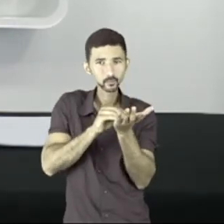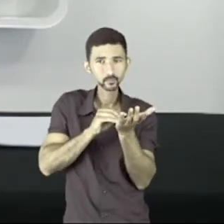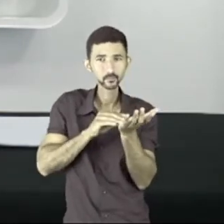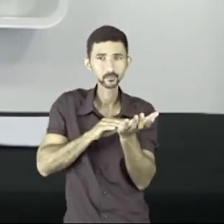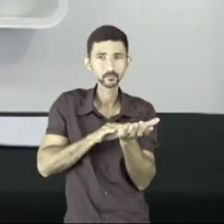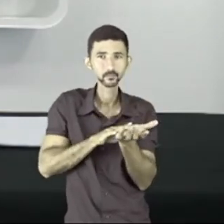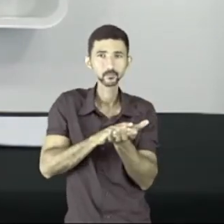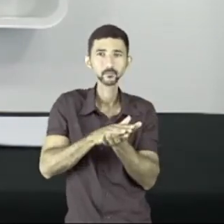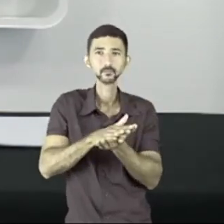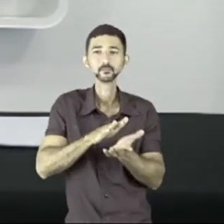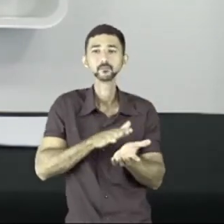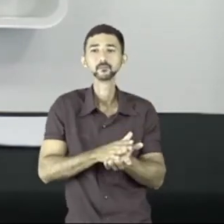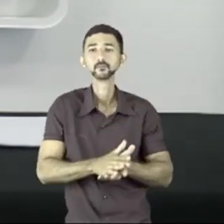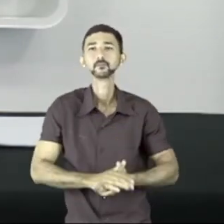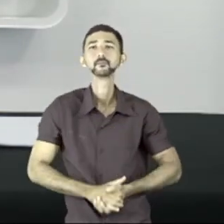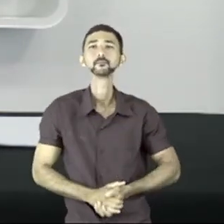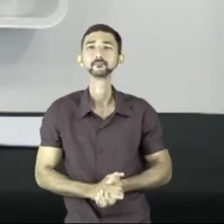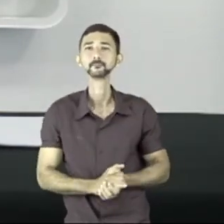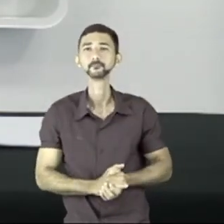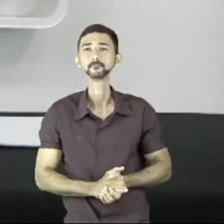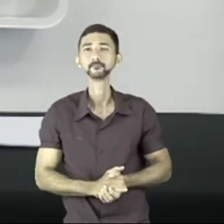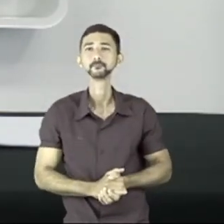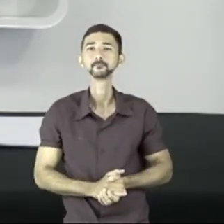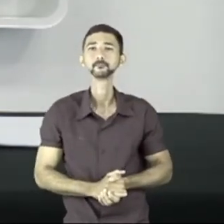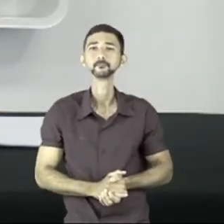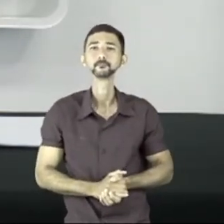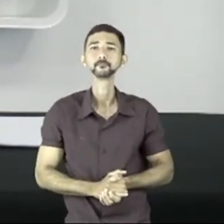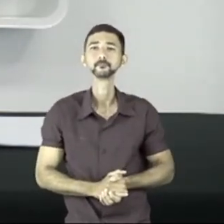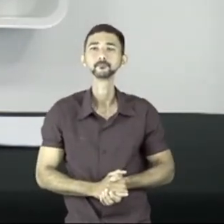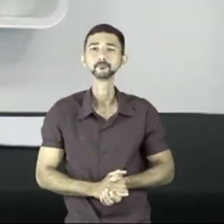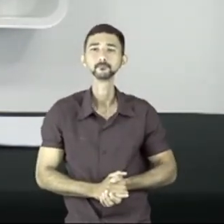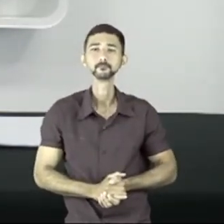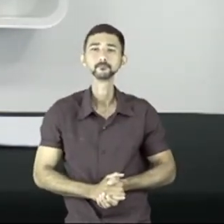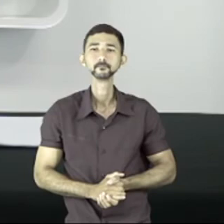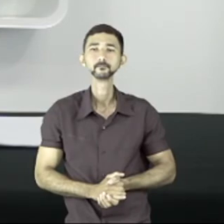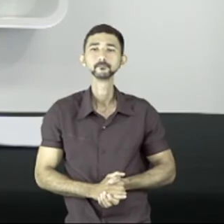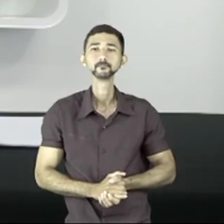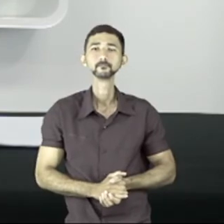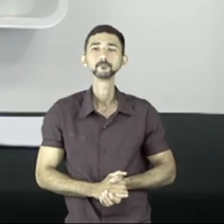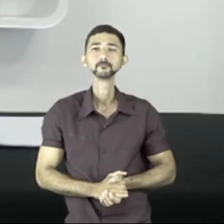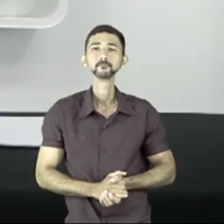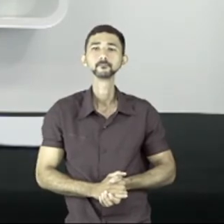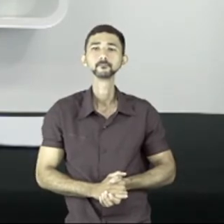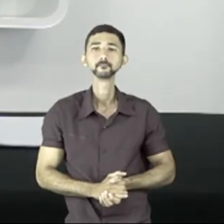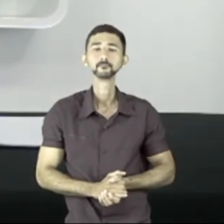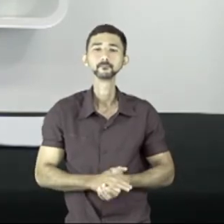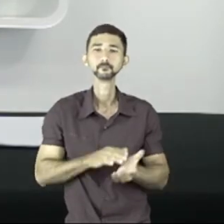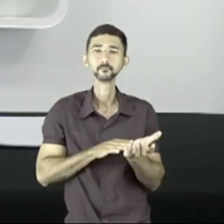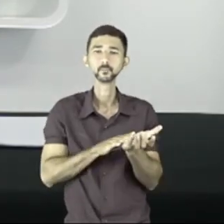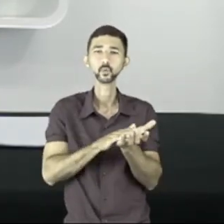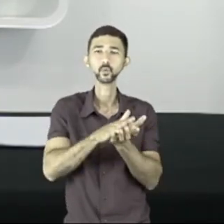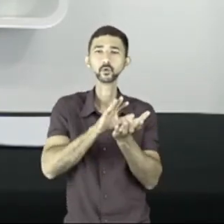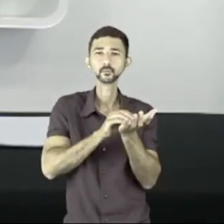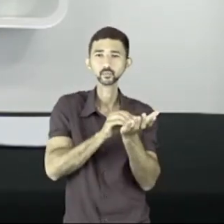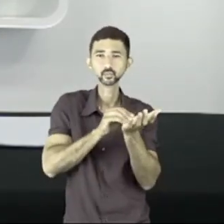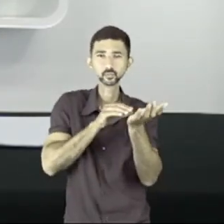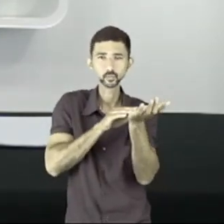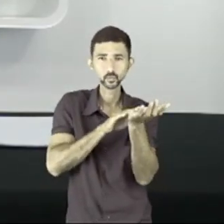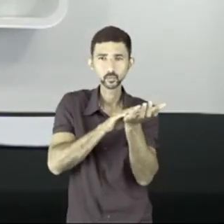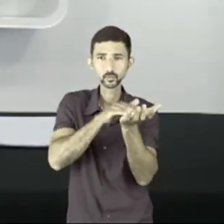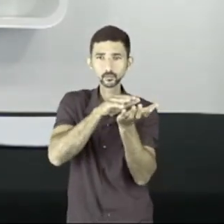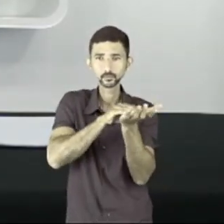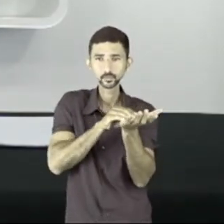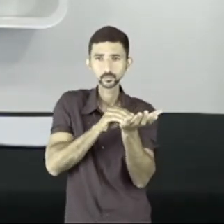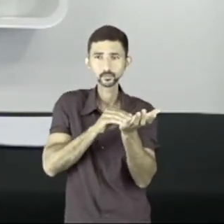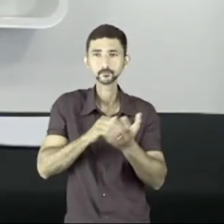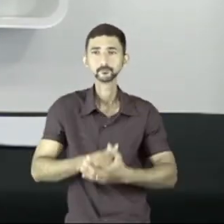puxando, vai enrolando, vai puxando, vai enrolando, vai puxando. Enrola e puxa, enrola e puxa.